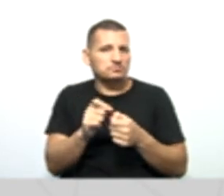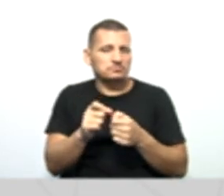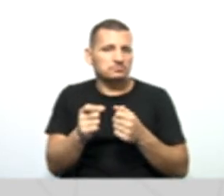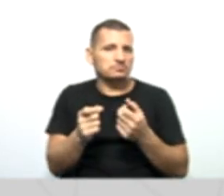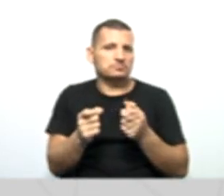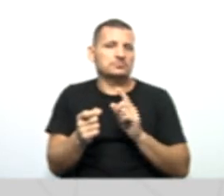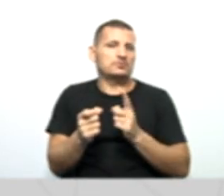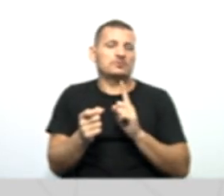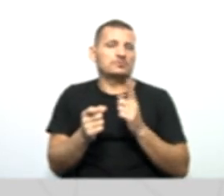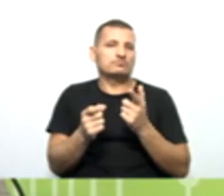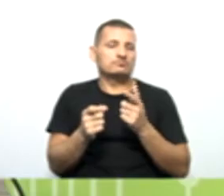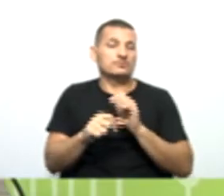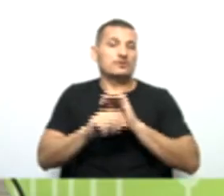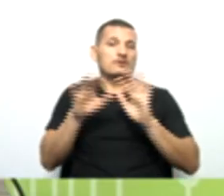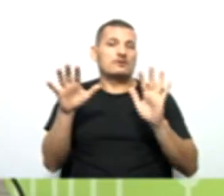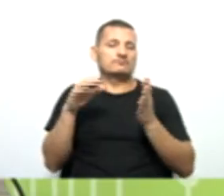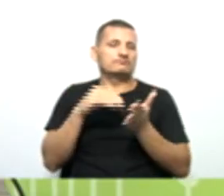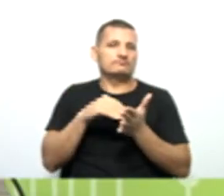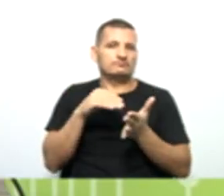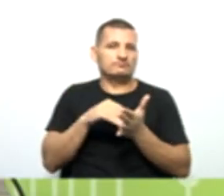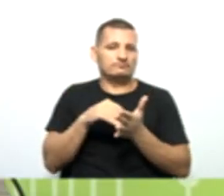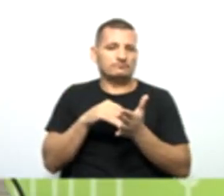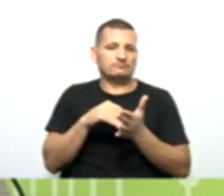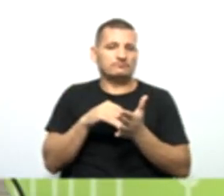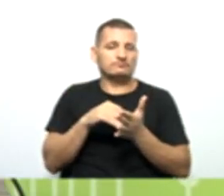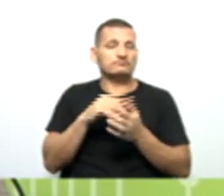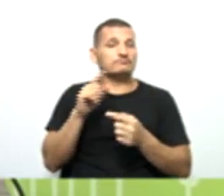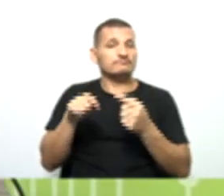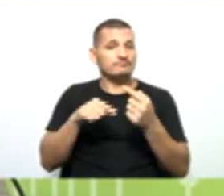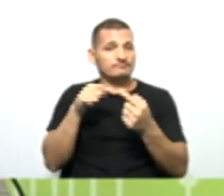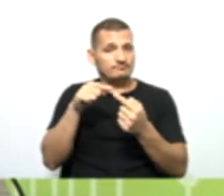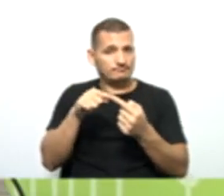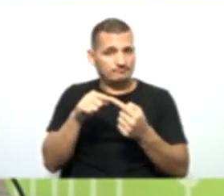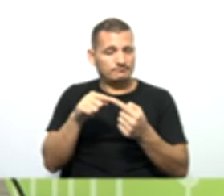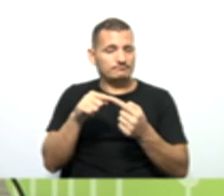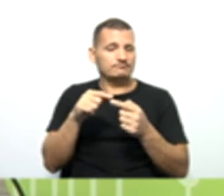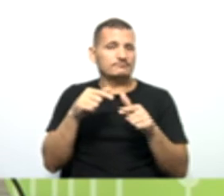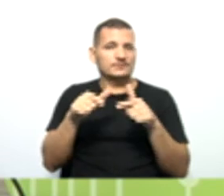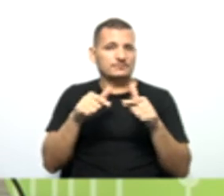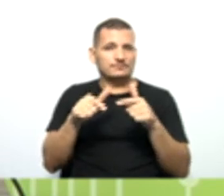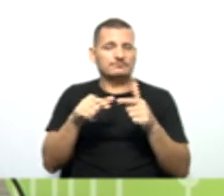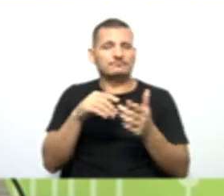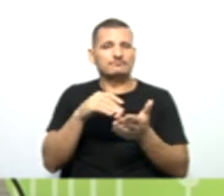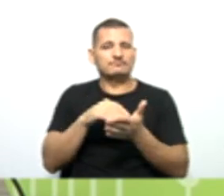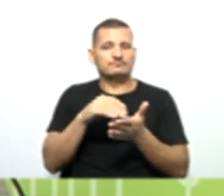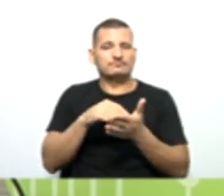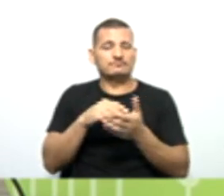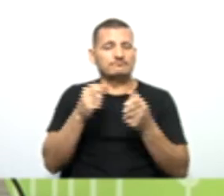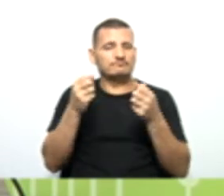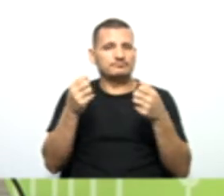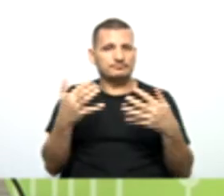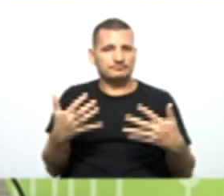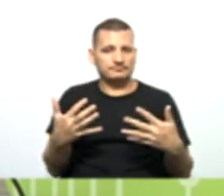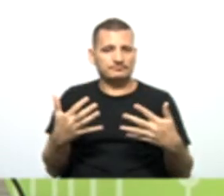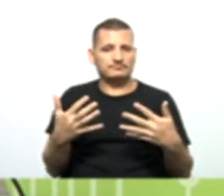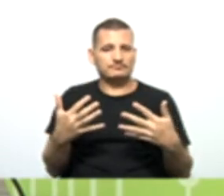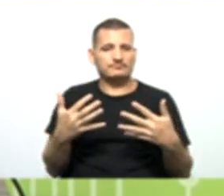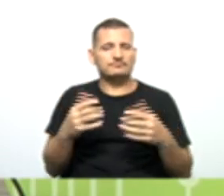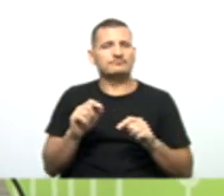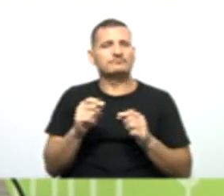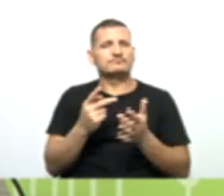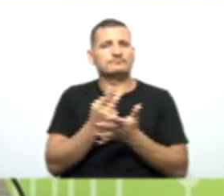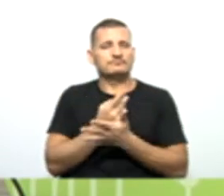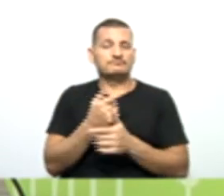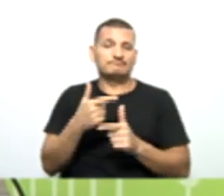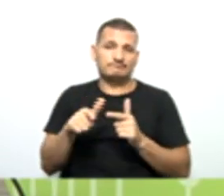forma clara. Né? Os objetivos ali daquela tarefa não vão estar bem esclarecidos. O que vai acontecer? Você